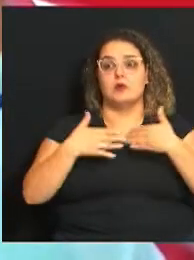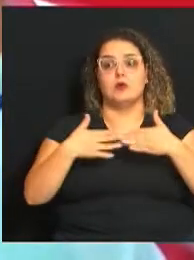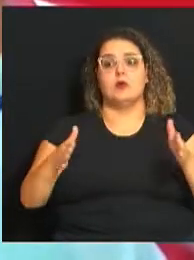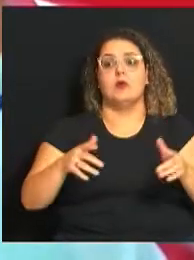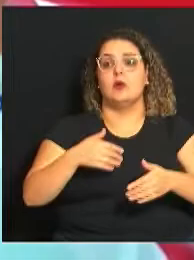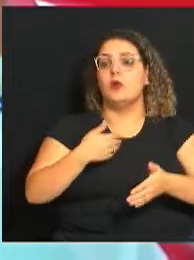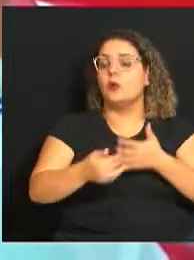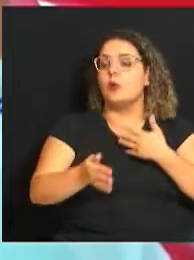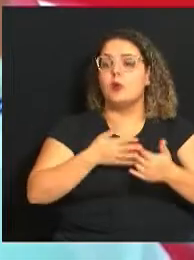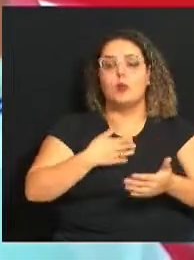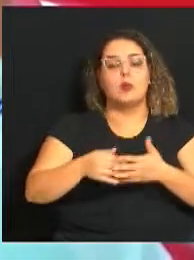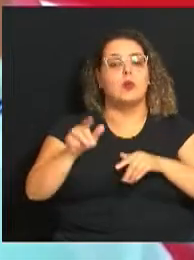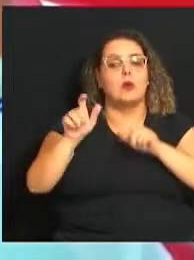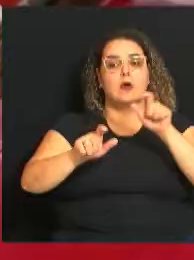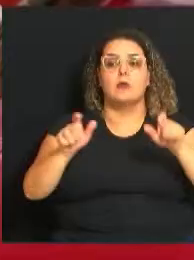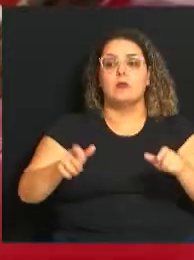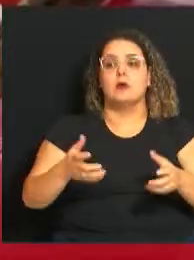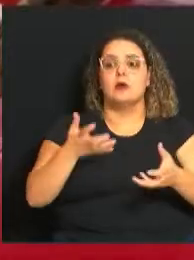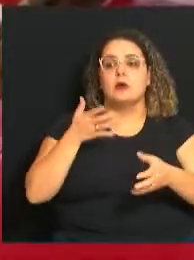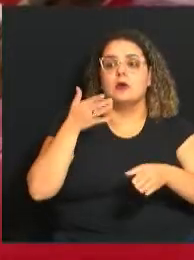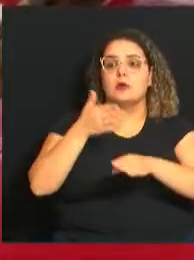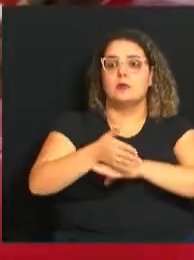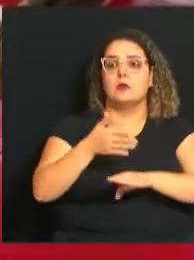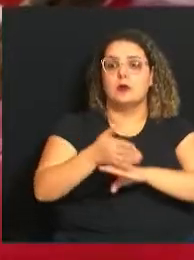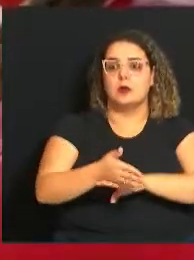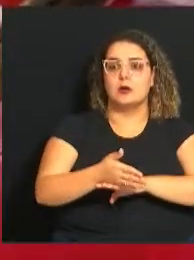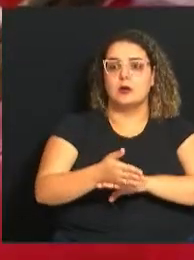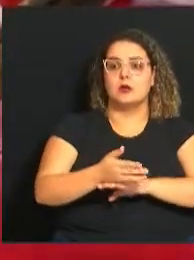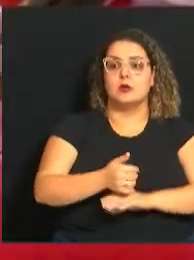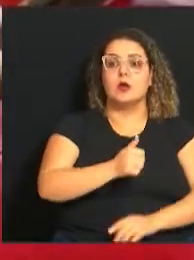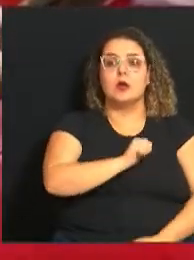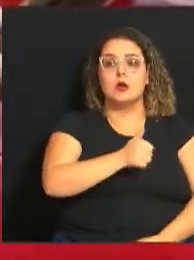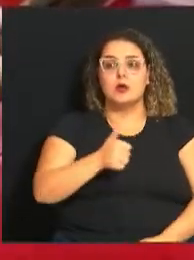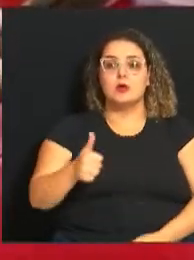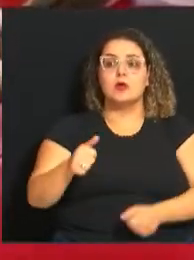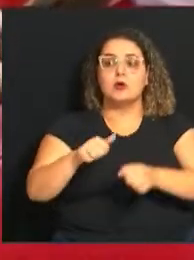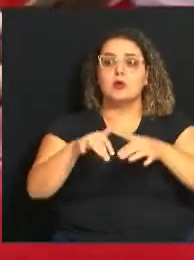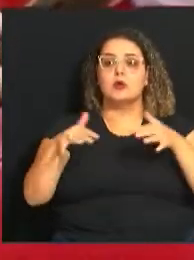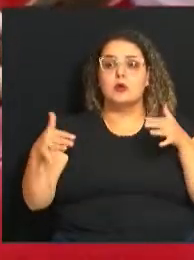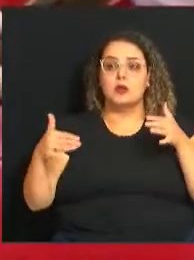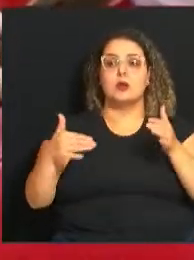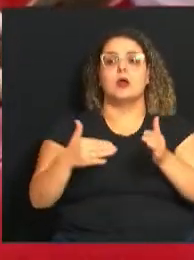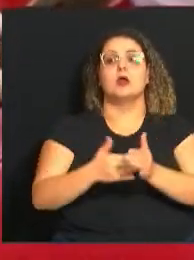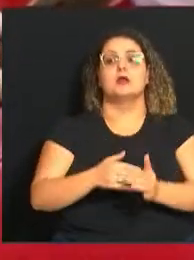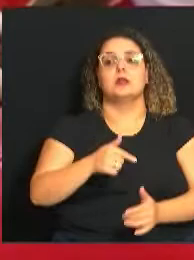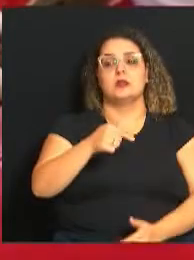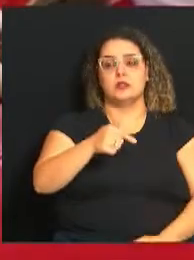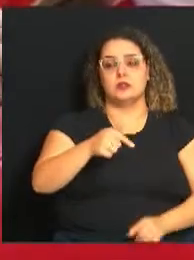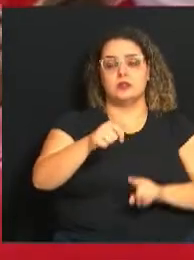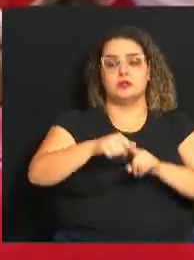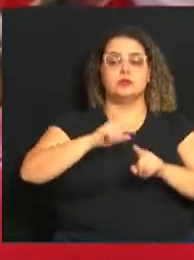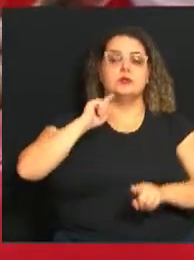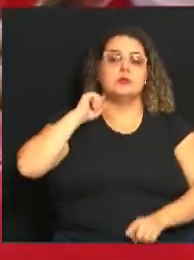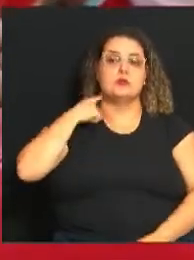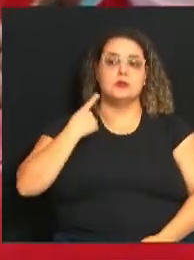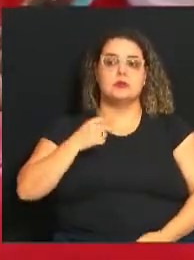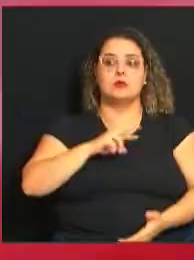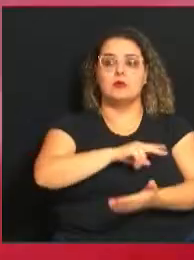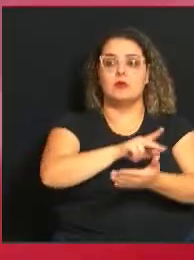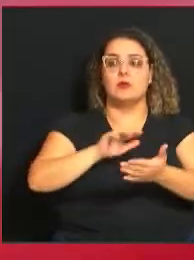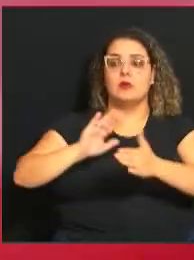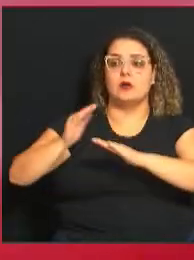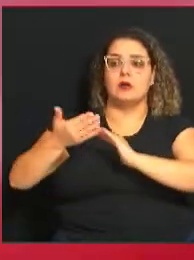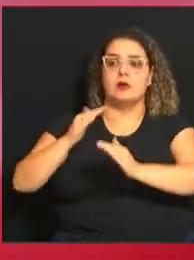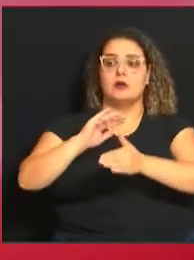qualquer pessoa que queira participar, e serão 11 no total, até 7 de maio, em diferentes bairros da